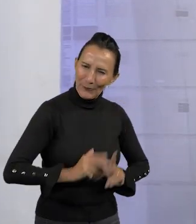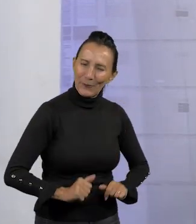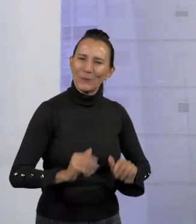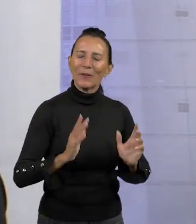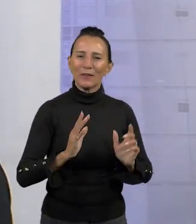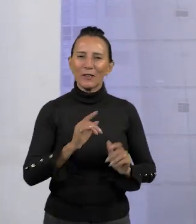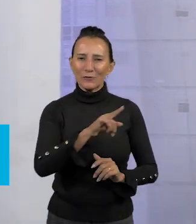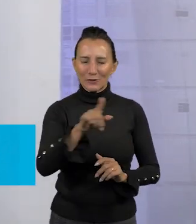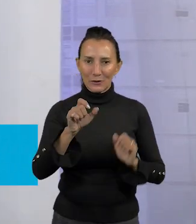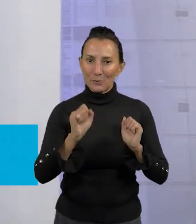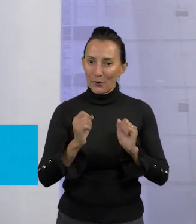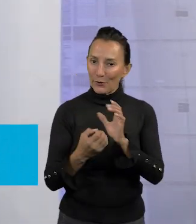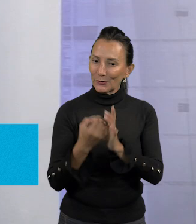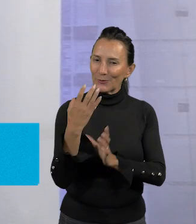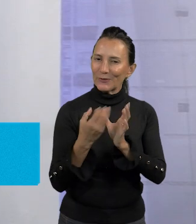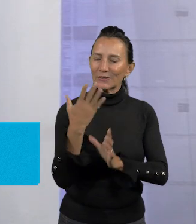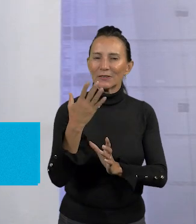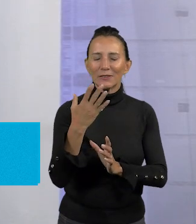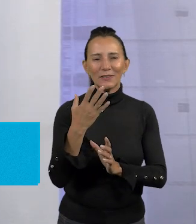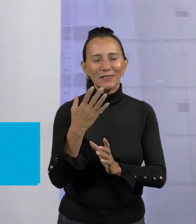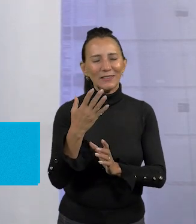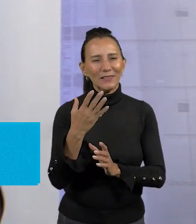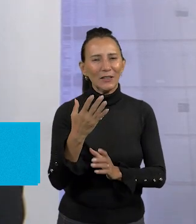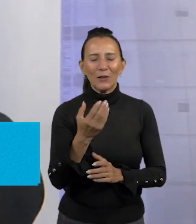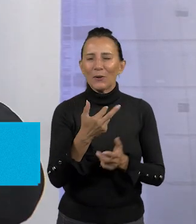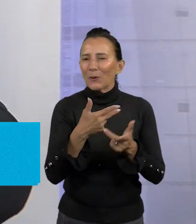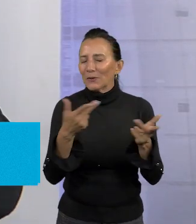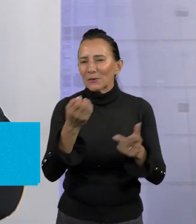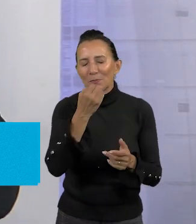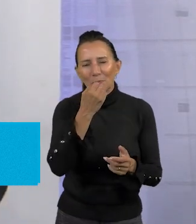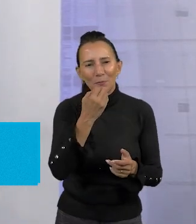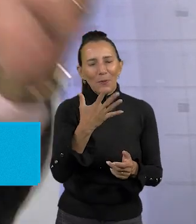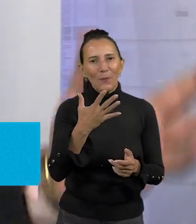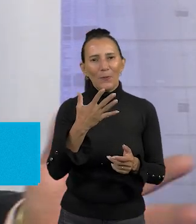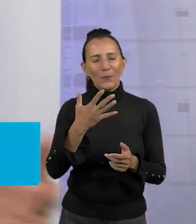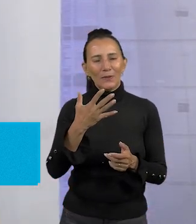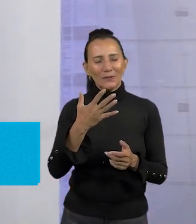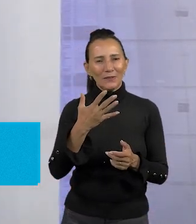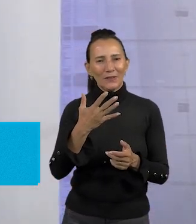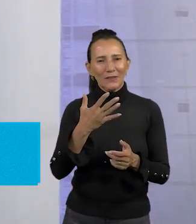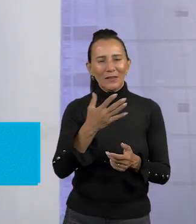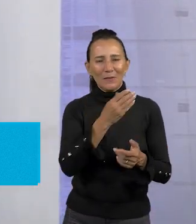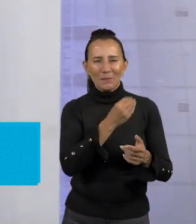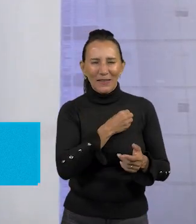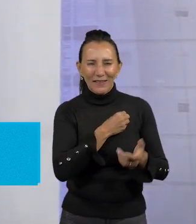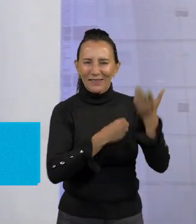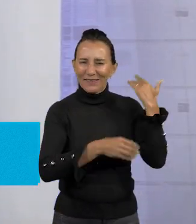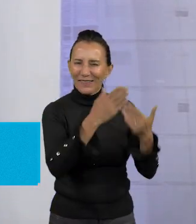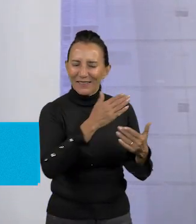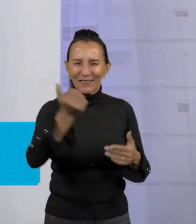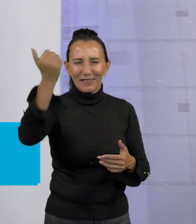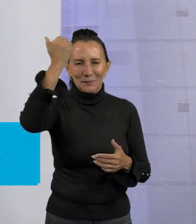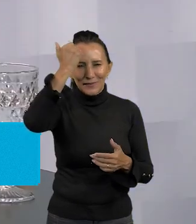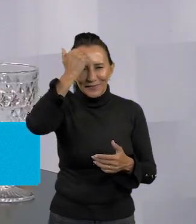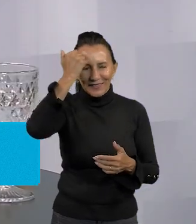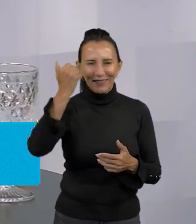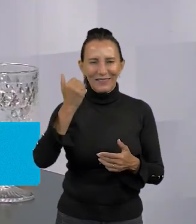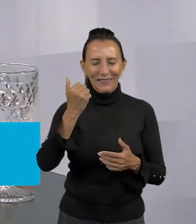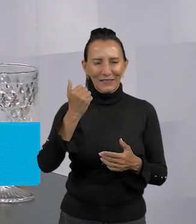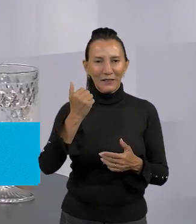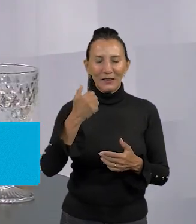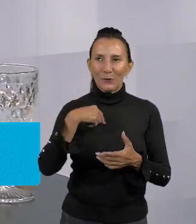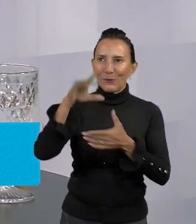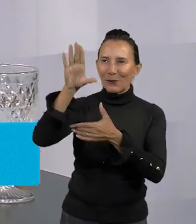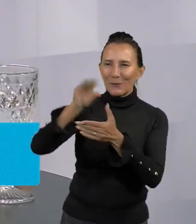você pode produzir frutos dignos de arrependimento produzir frutos que exaltam o nome do senhor portanto